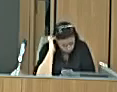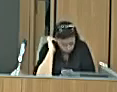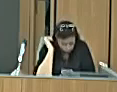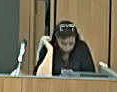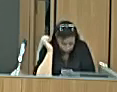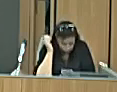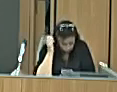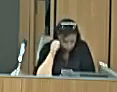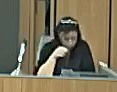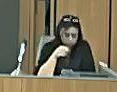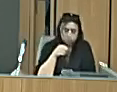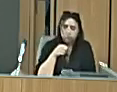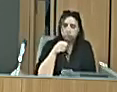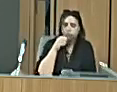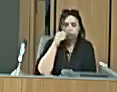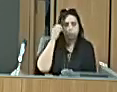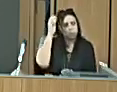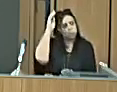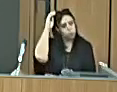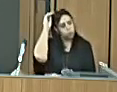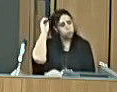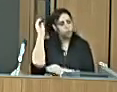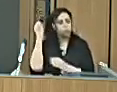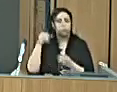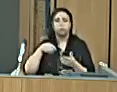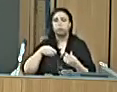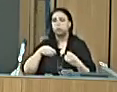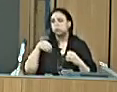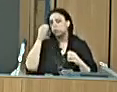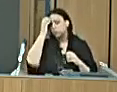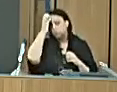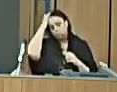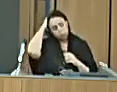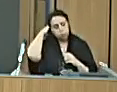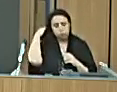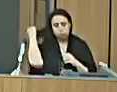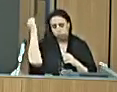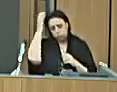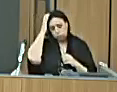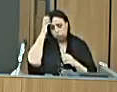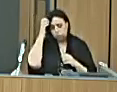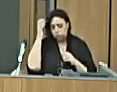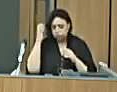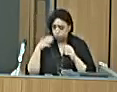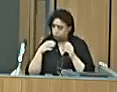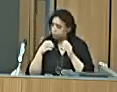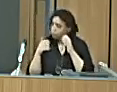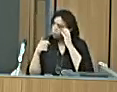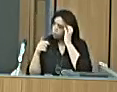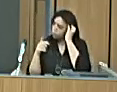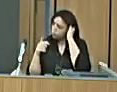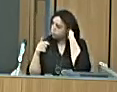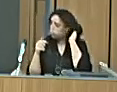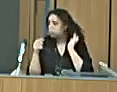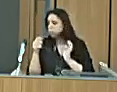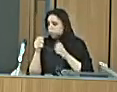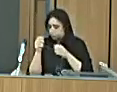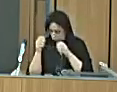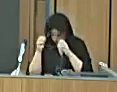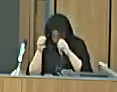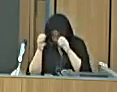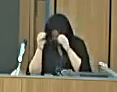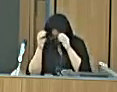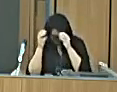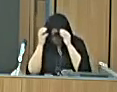convocação a vocês vamos nos mobilizar vamos nos unir governo só se mexe com pressão nós